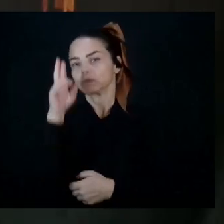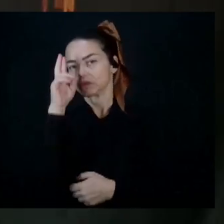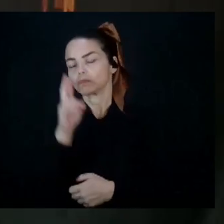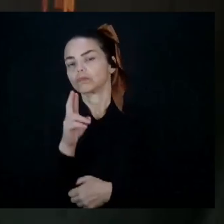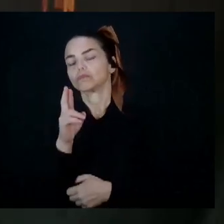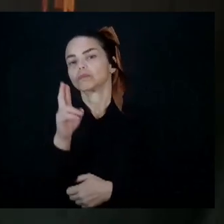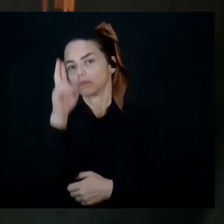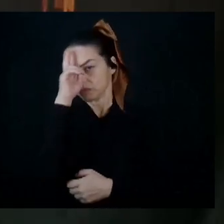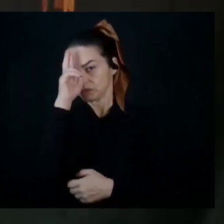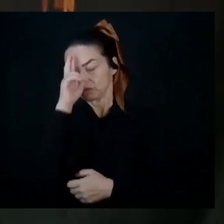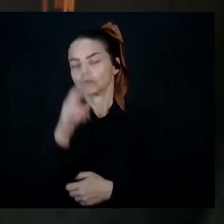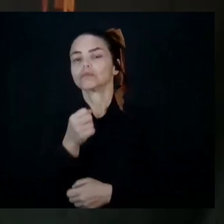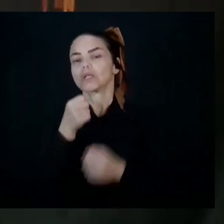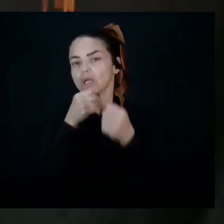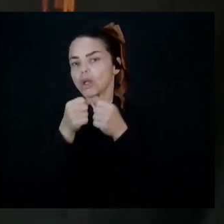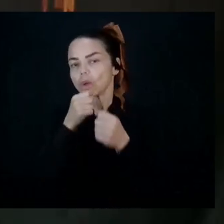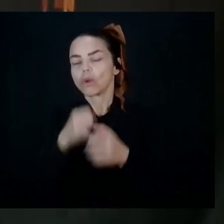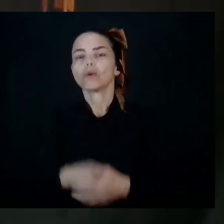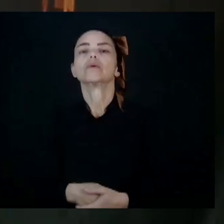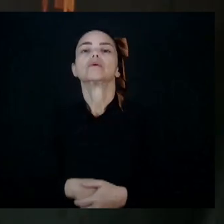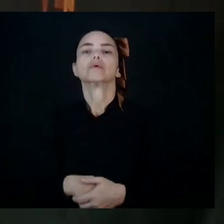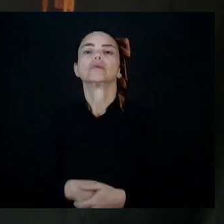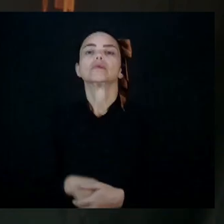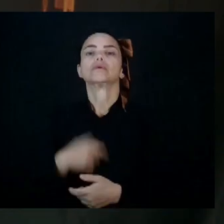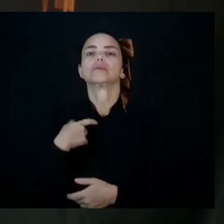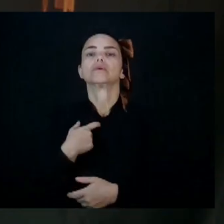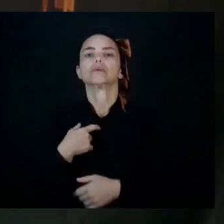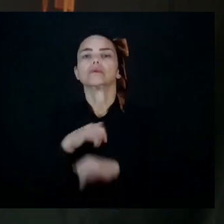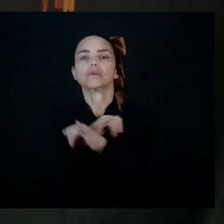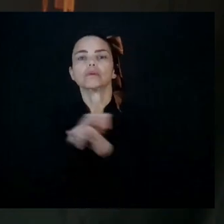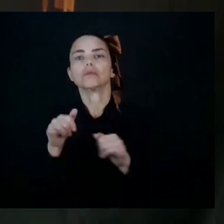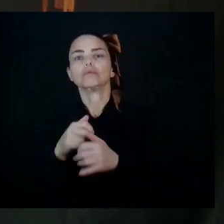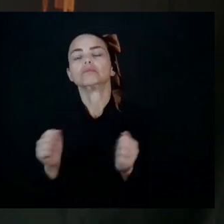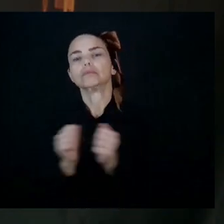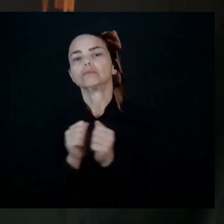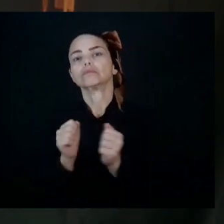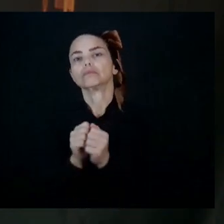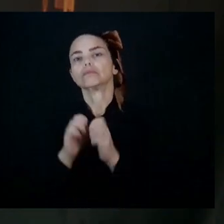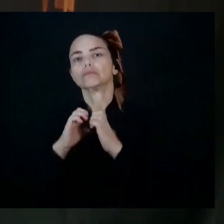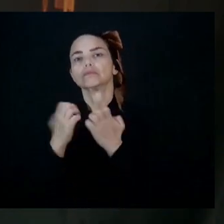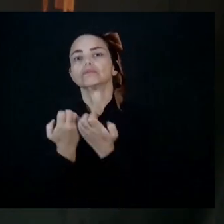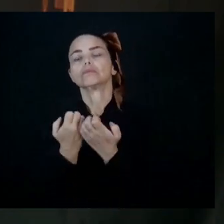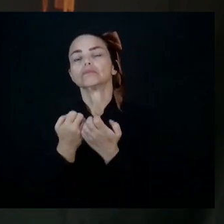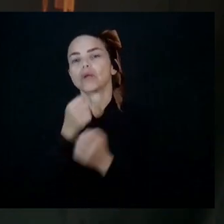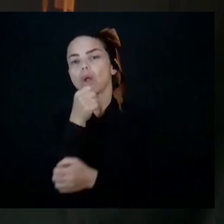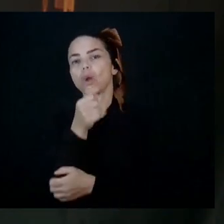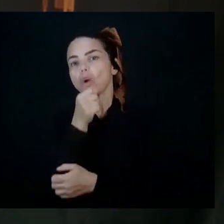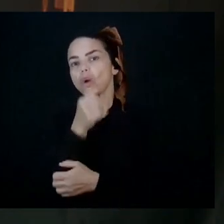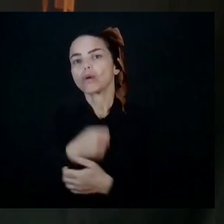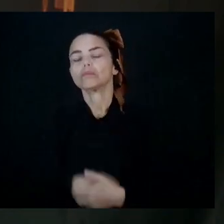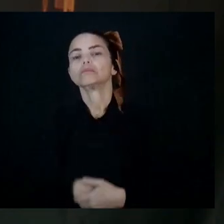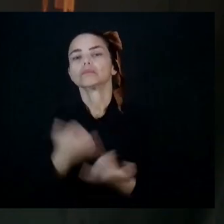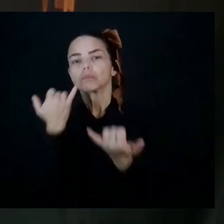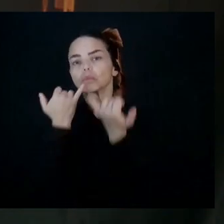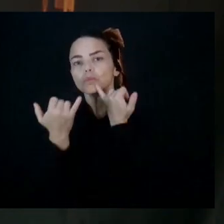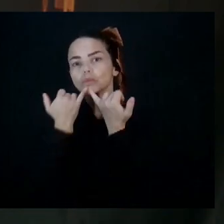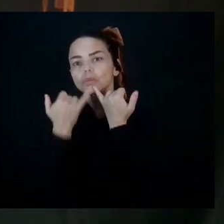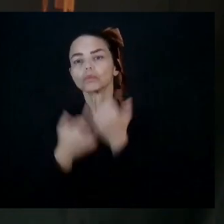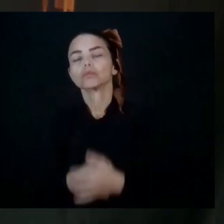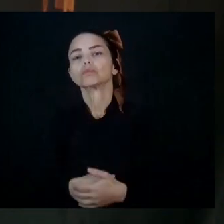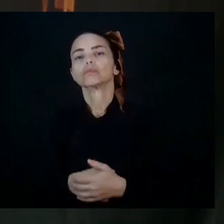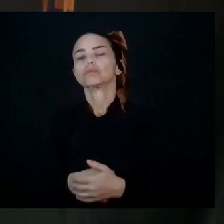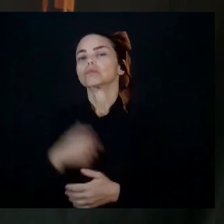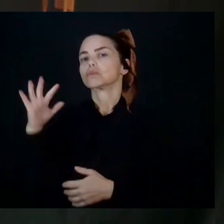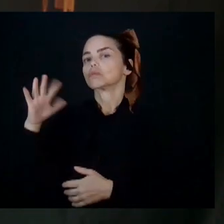Notícia com Gabriel Castro. Gabriel traz para você, junto com a nossa equipe de jornalistas, informações de tudo que aconteceu